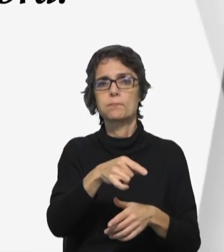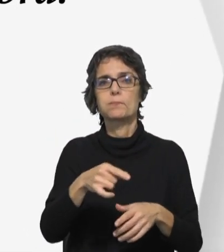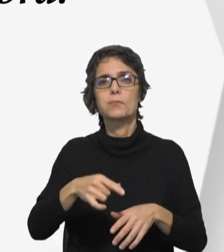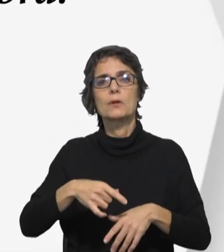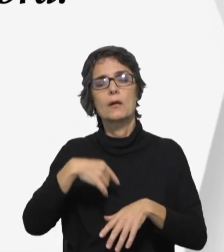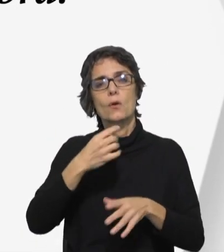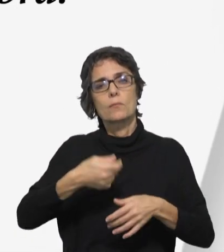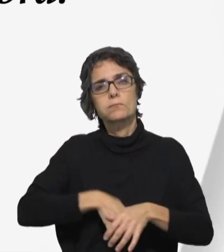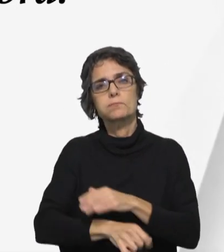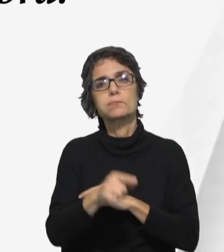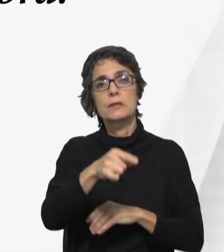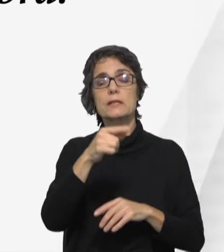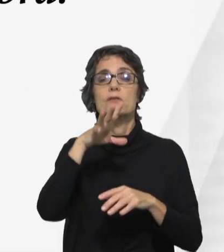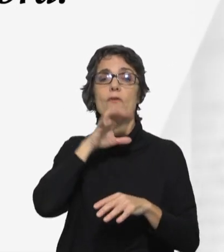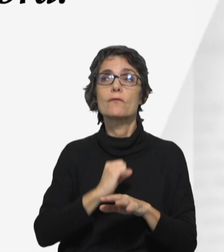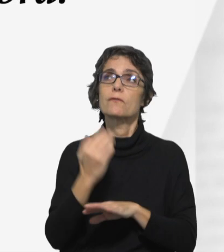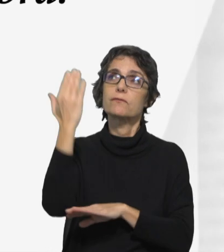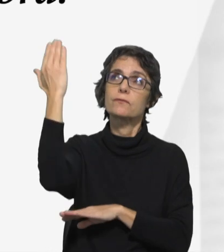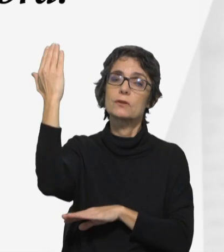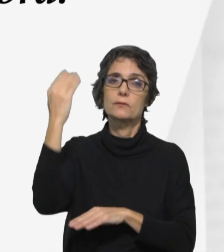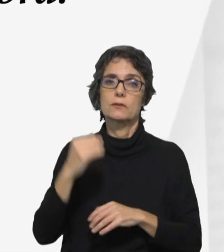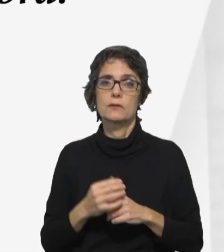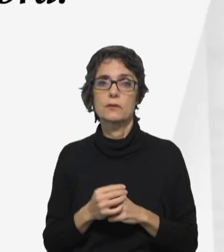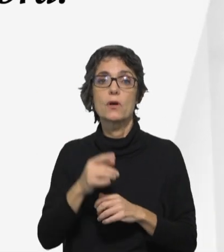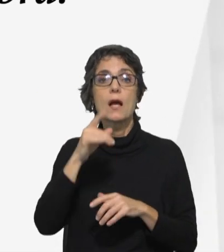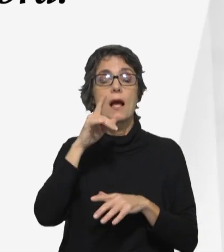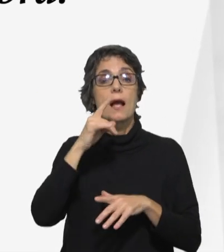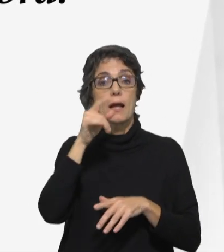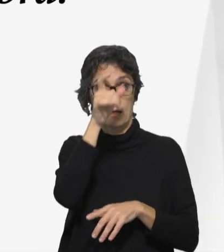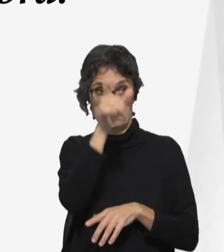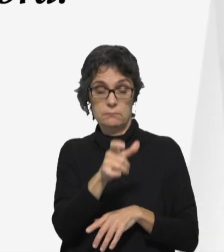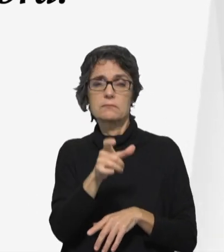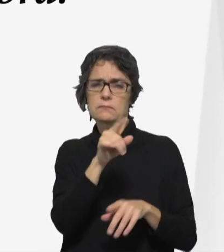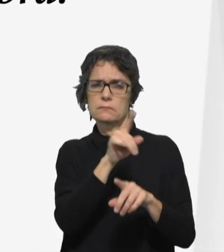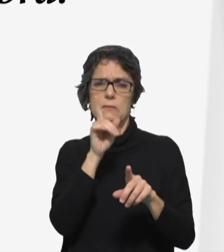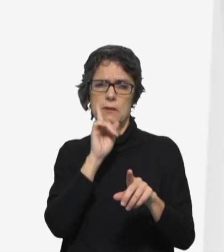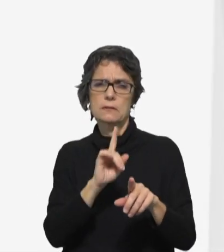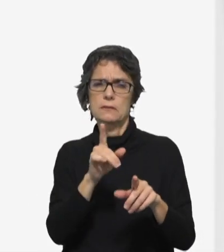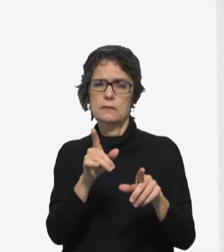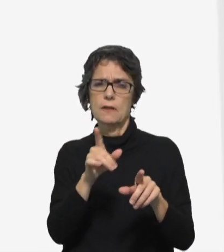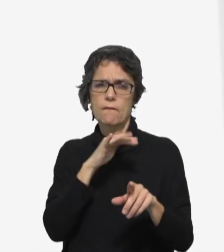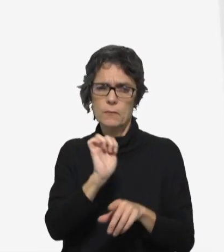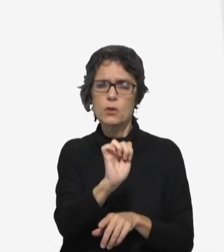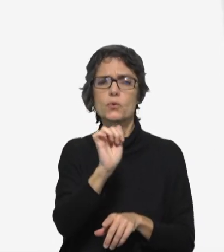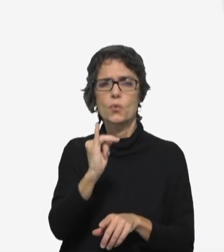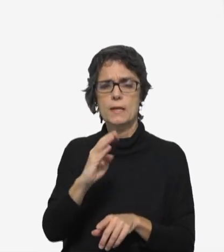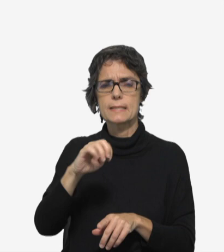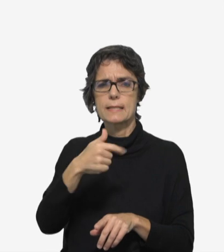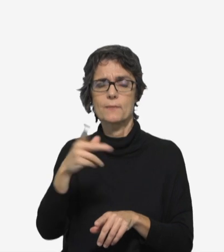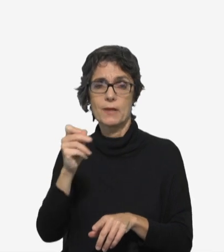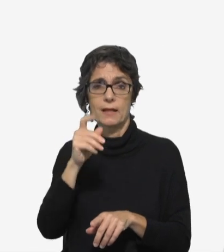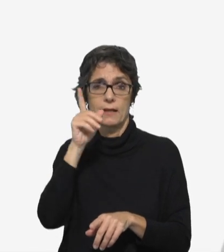nascer será chamado Filho de Deus. E a tua parenta Isabel concebeu também um filho na sua